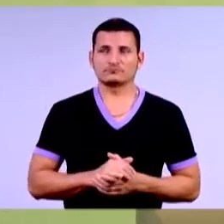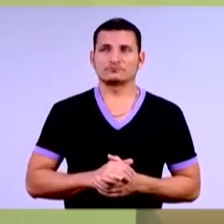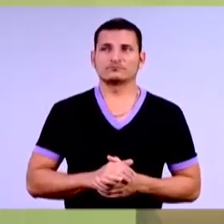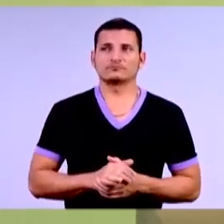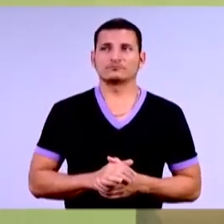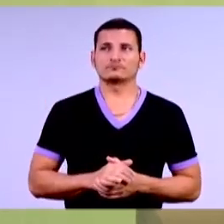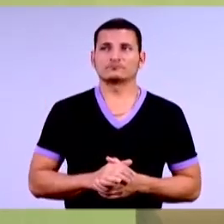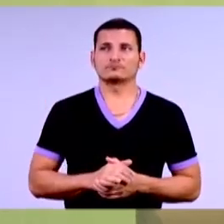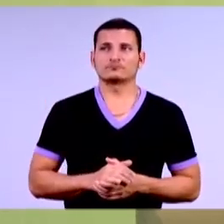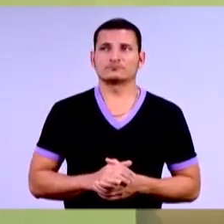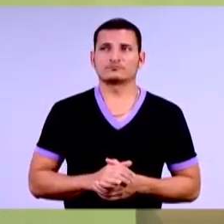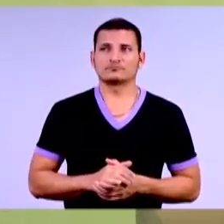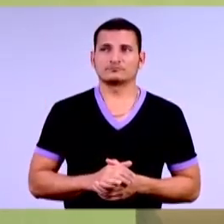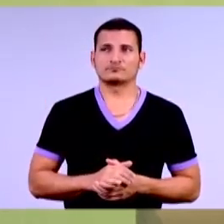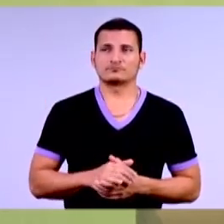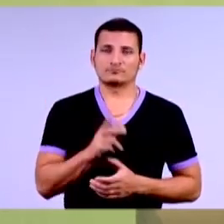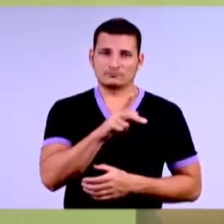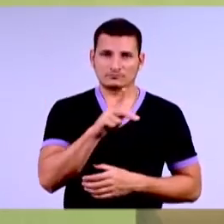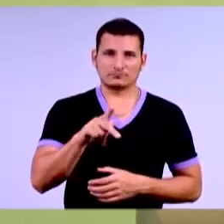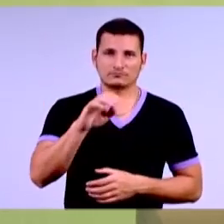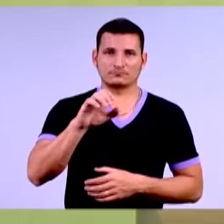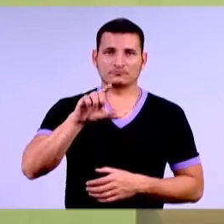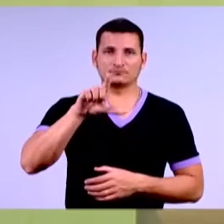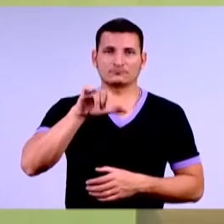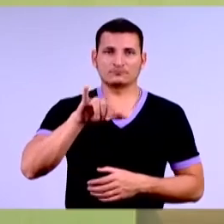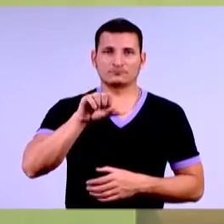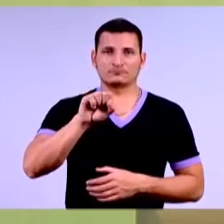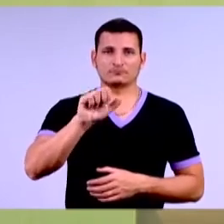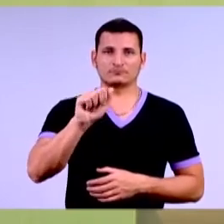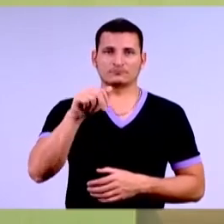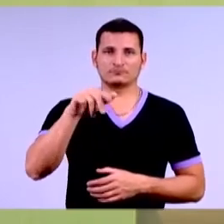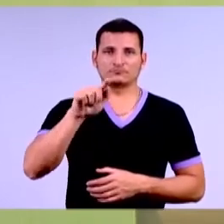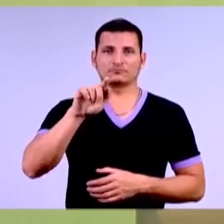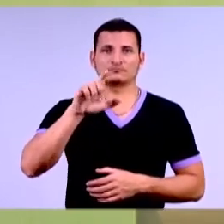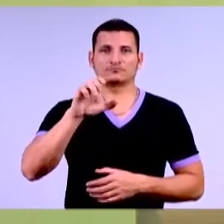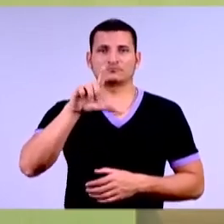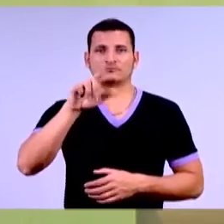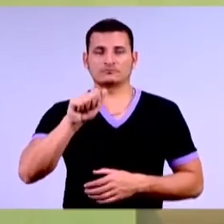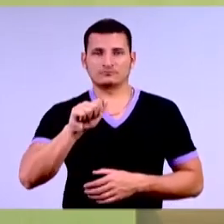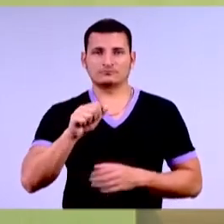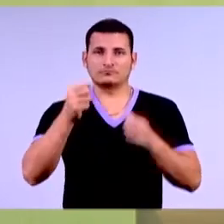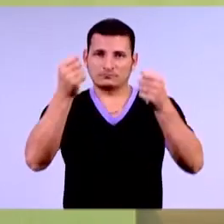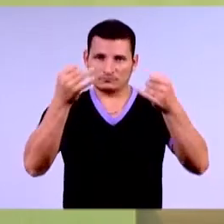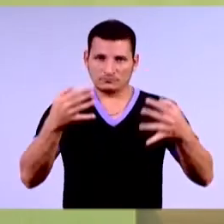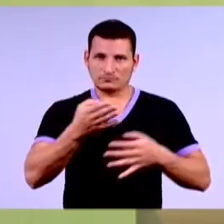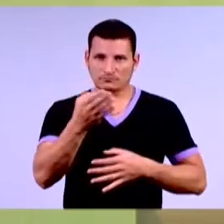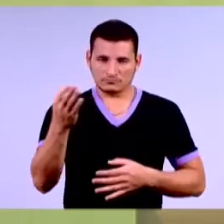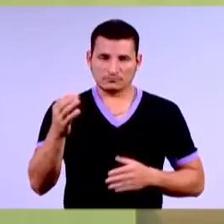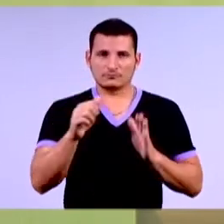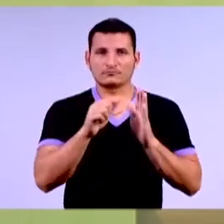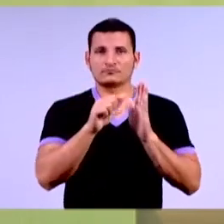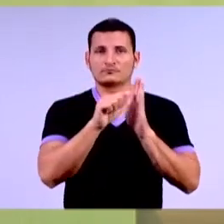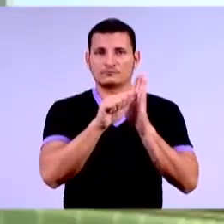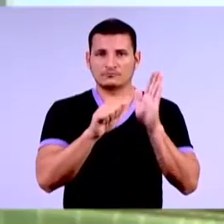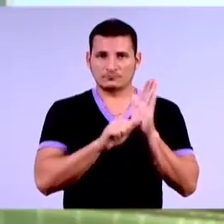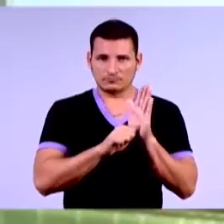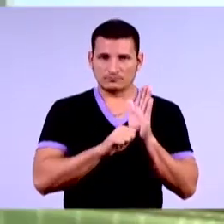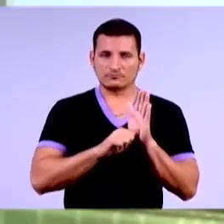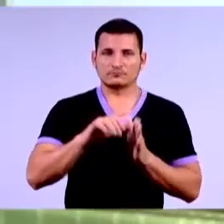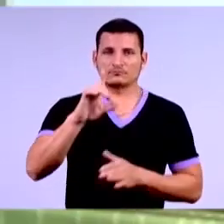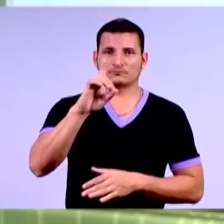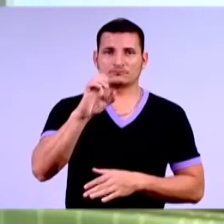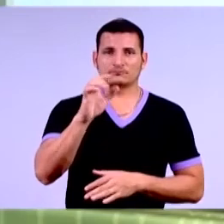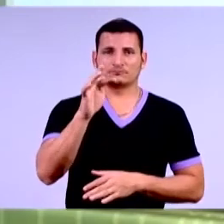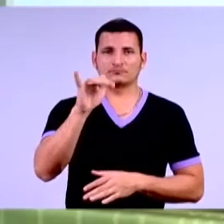breve certo a elisângela vai agora explicar a vocês artigos definidos indefinidos ok